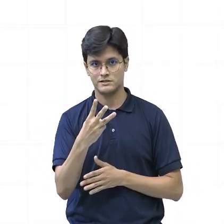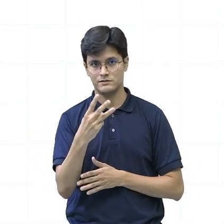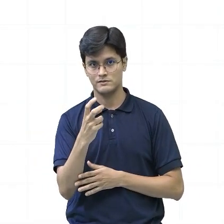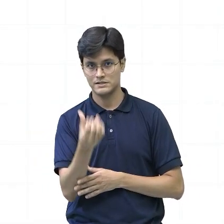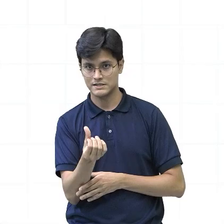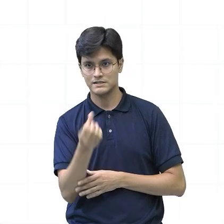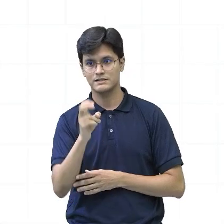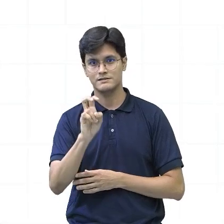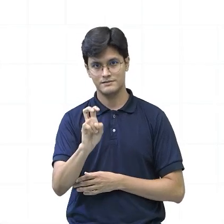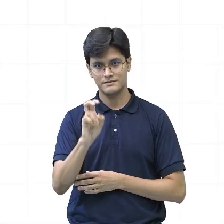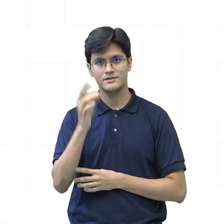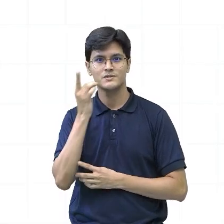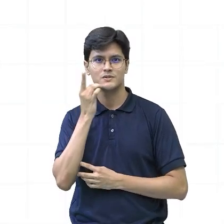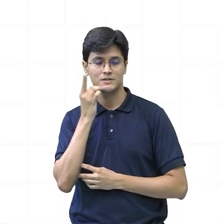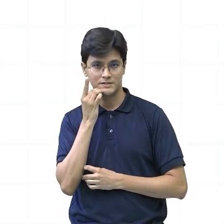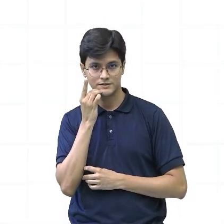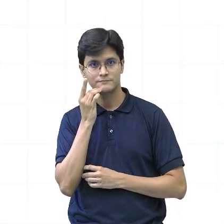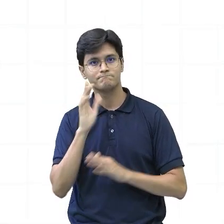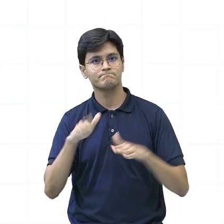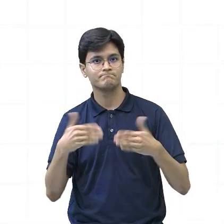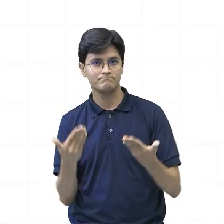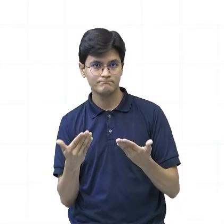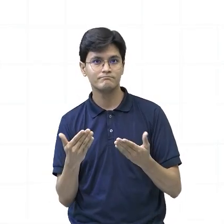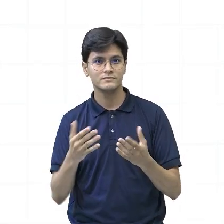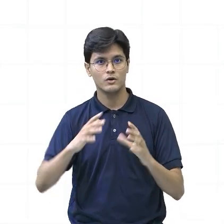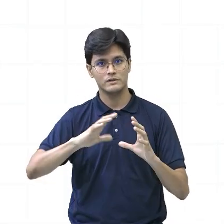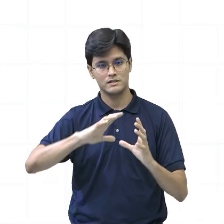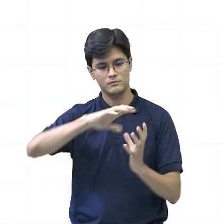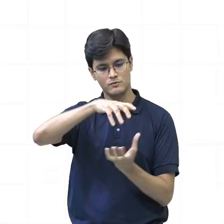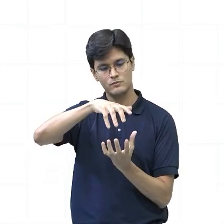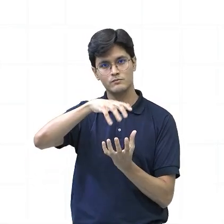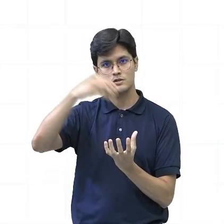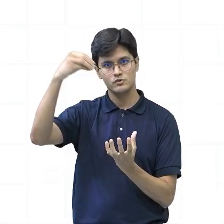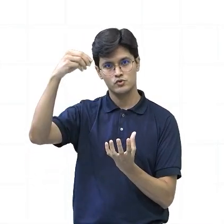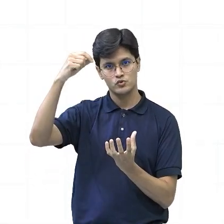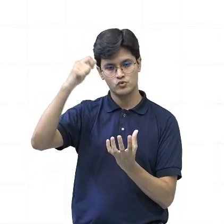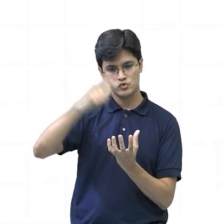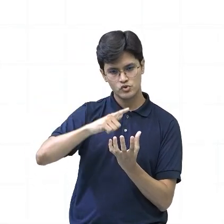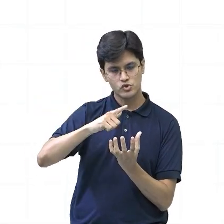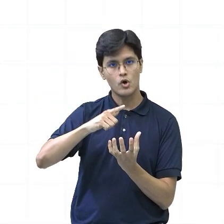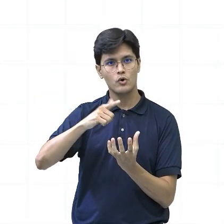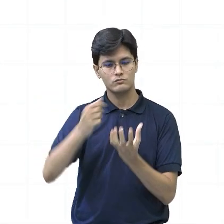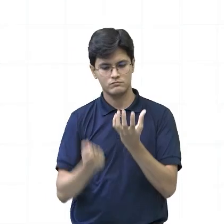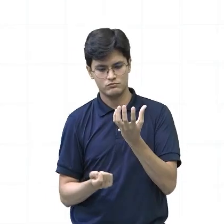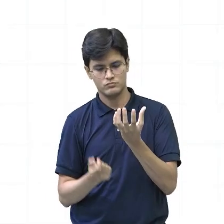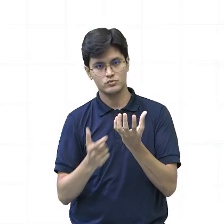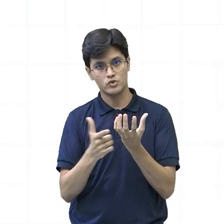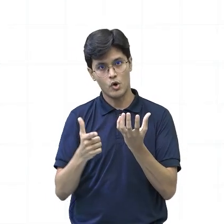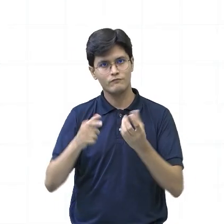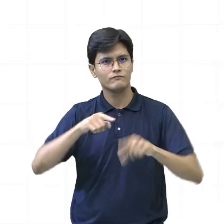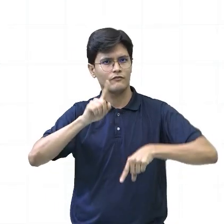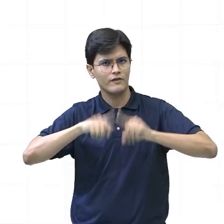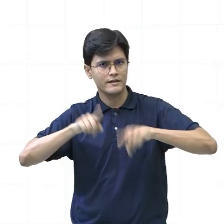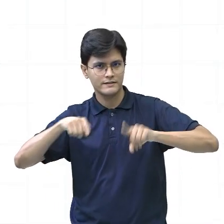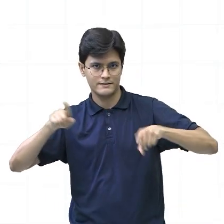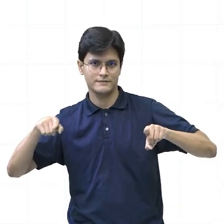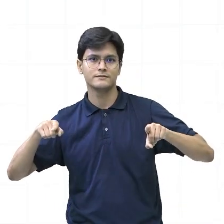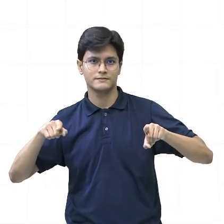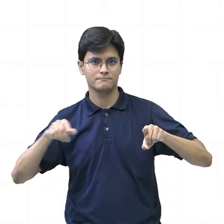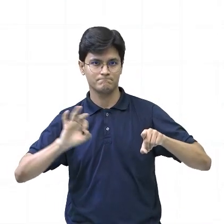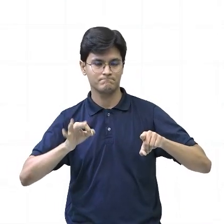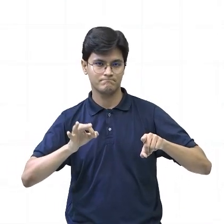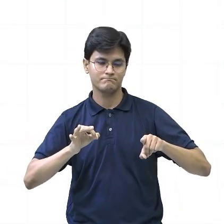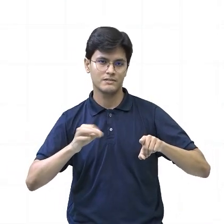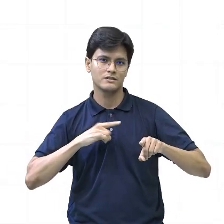hemisférios recebam diferentes intensidades de luz solar ao longo do ano. E essa variação na incidência de luz